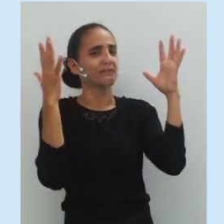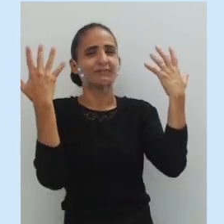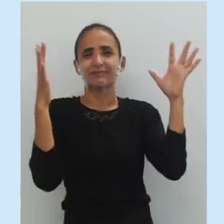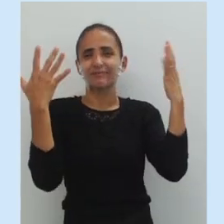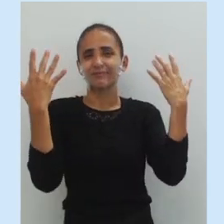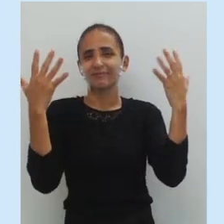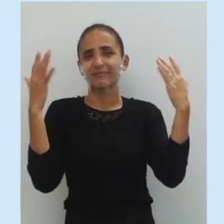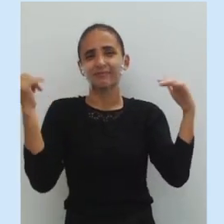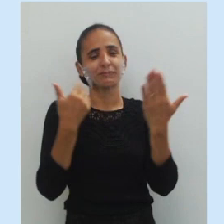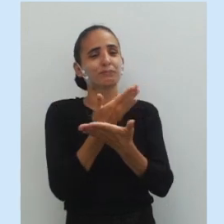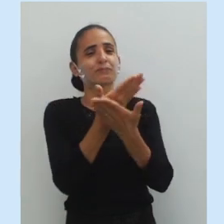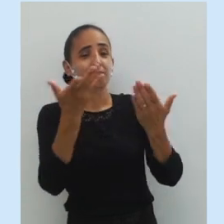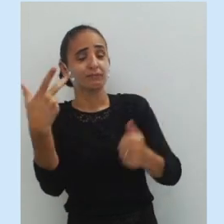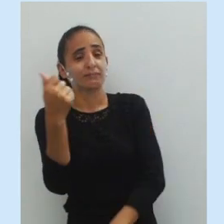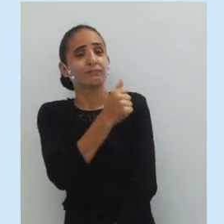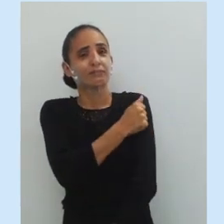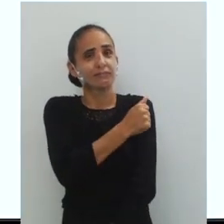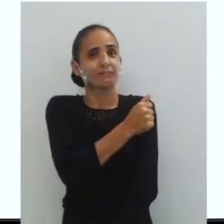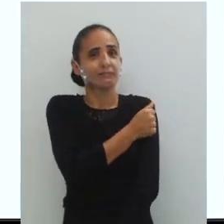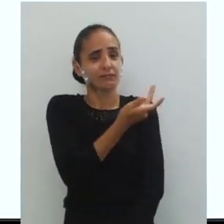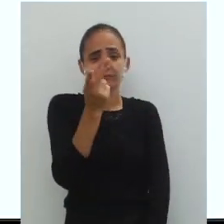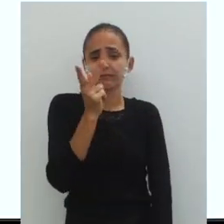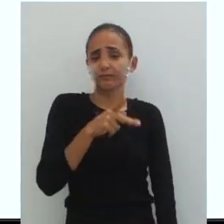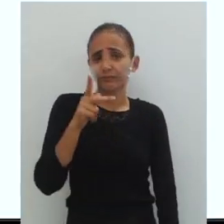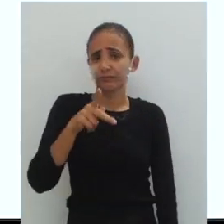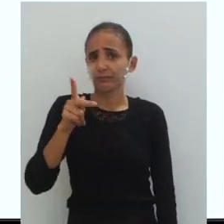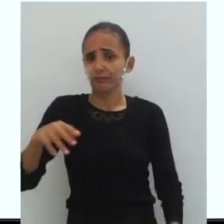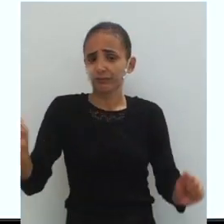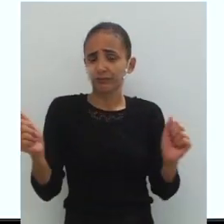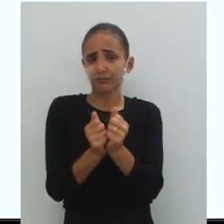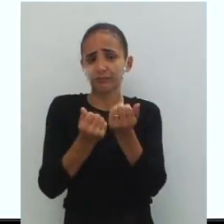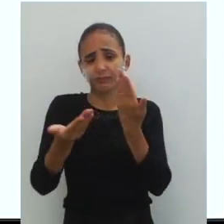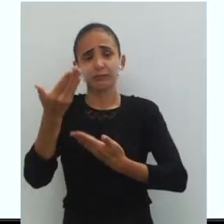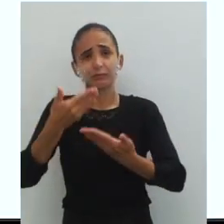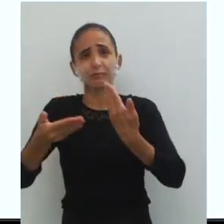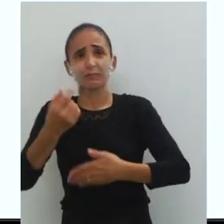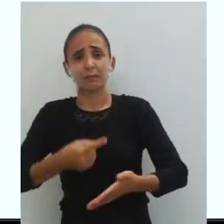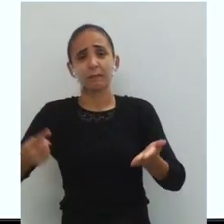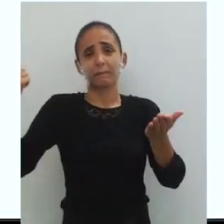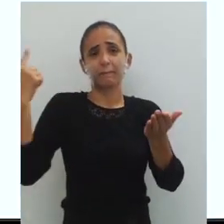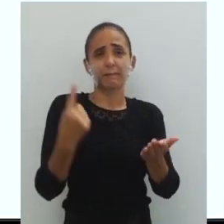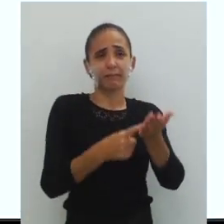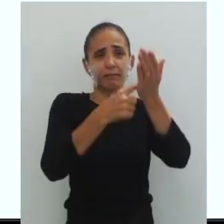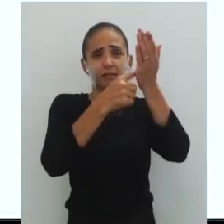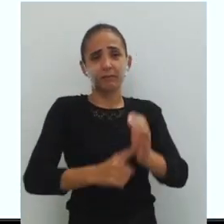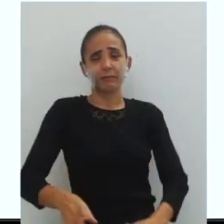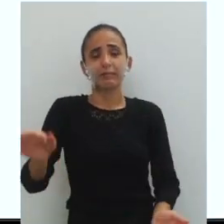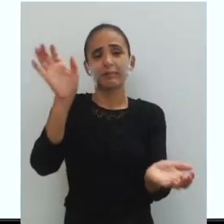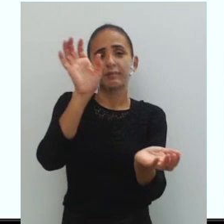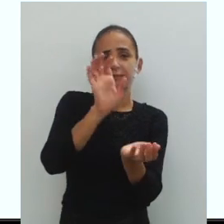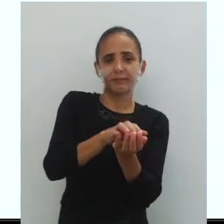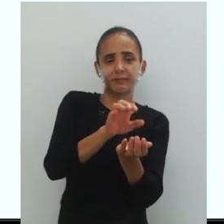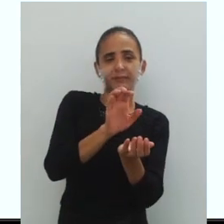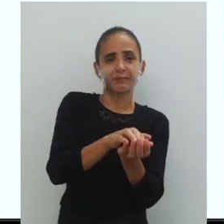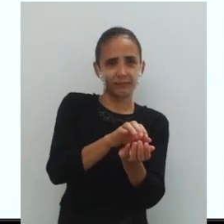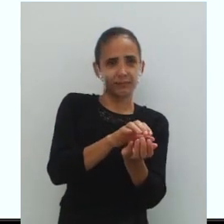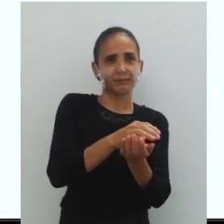parabéns para esses alunos, para esse professor, que é um marco no nosso estado de